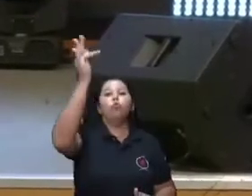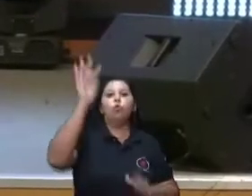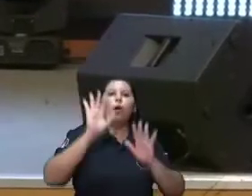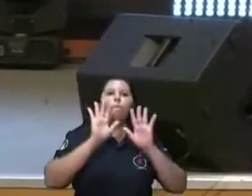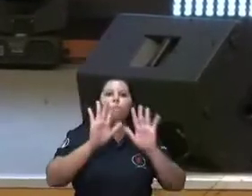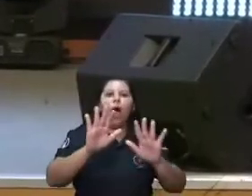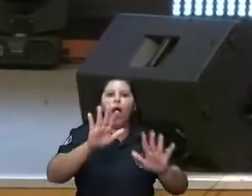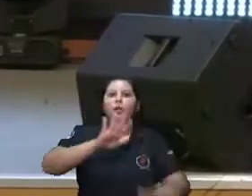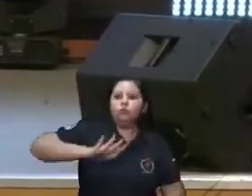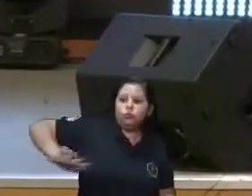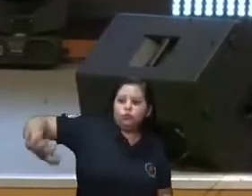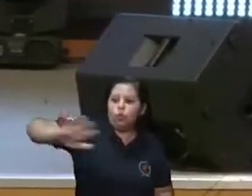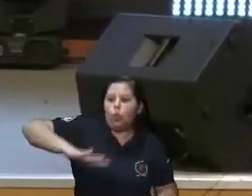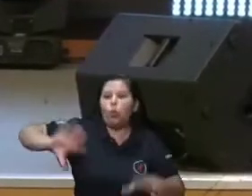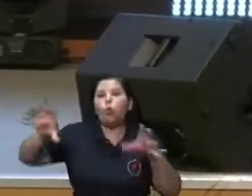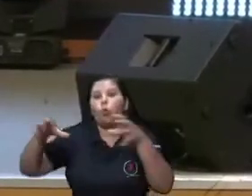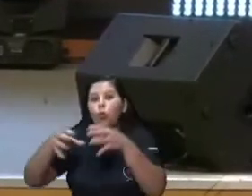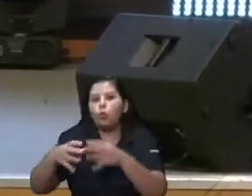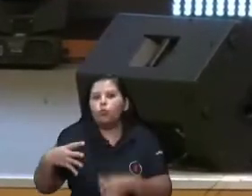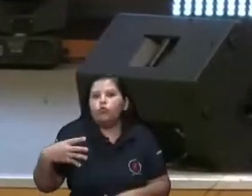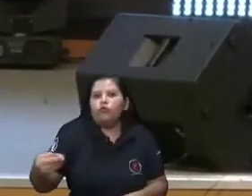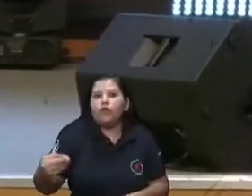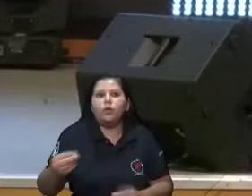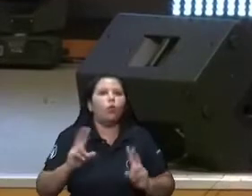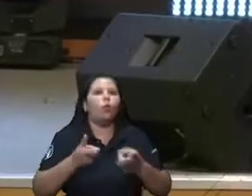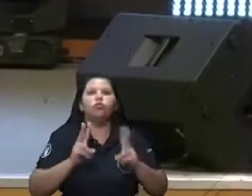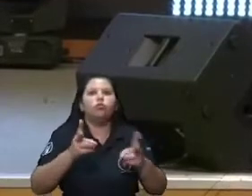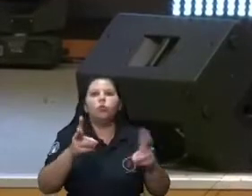com o calcanhar preso.